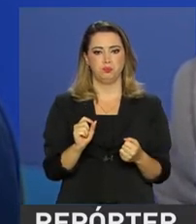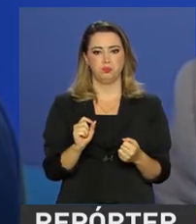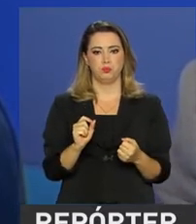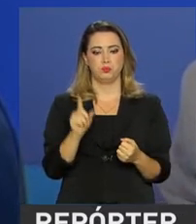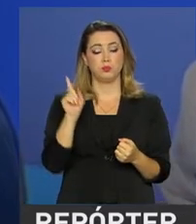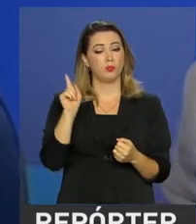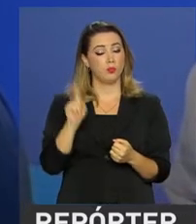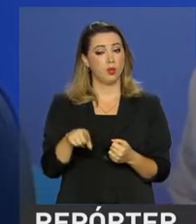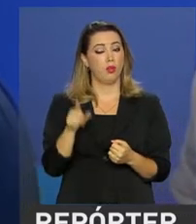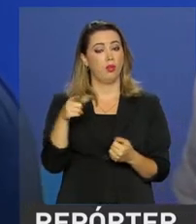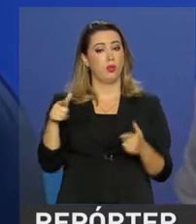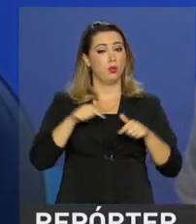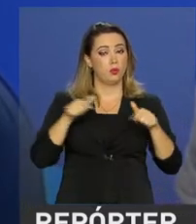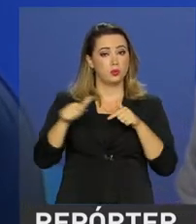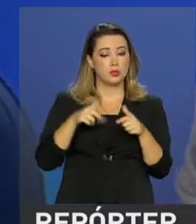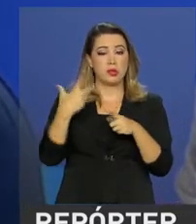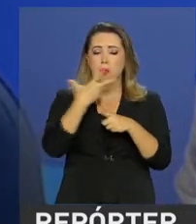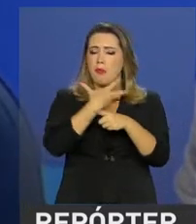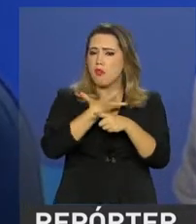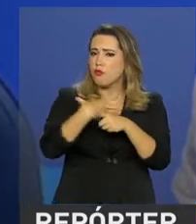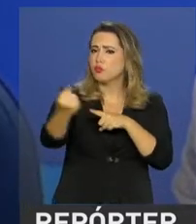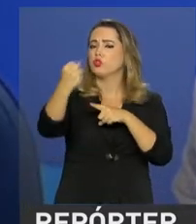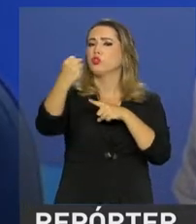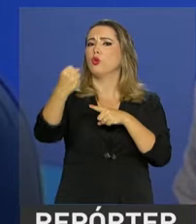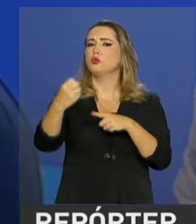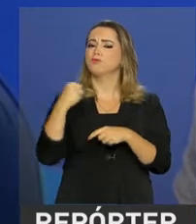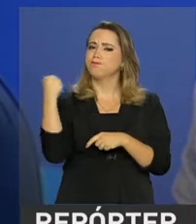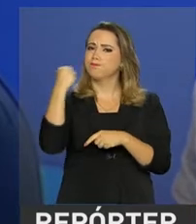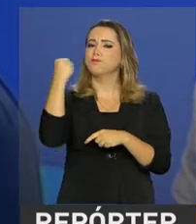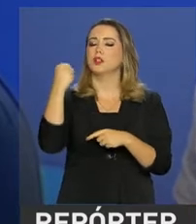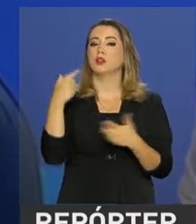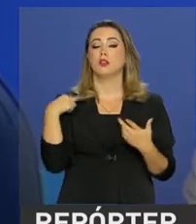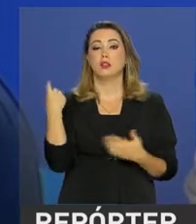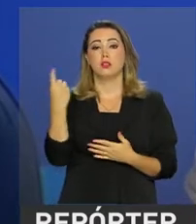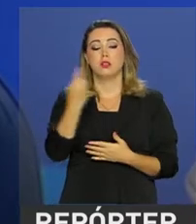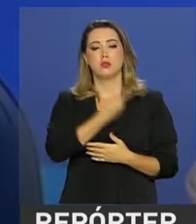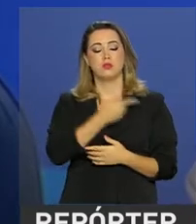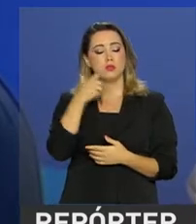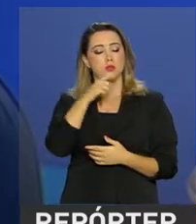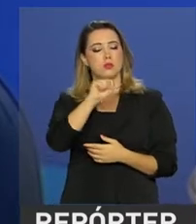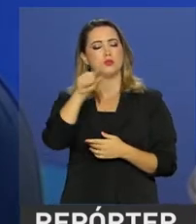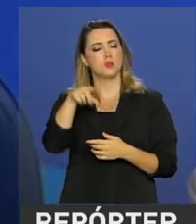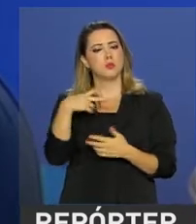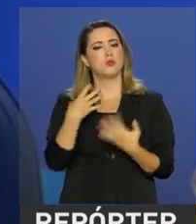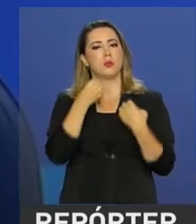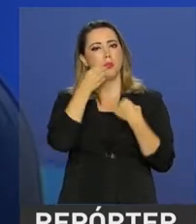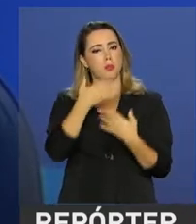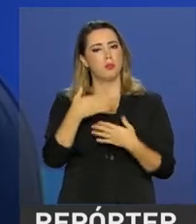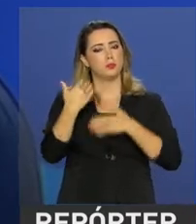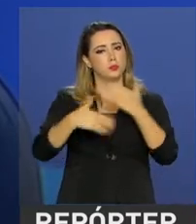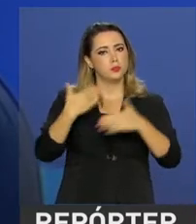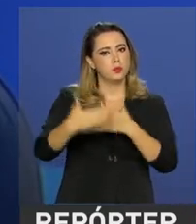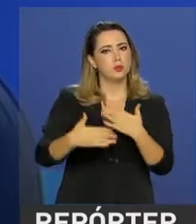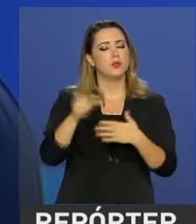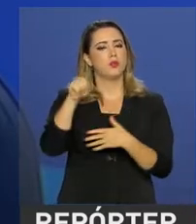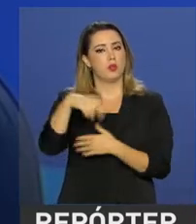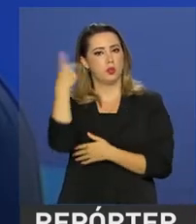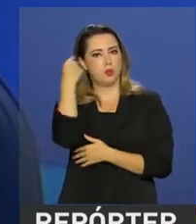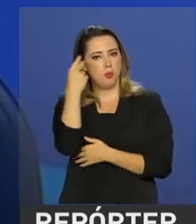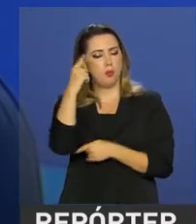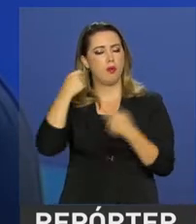a operação vitoriosa e exitosa. E para que ela possa ter o sucesso que teve, naturalmente,